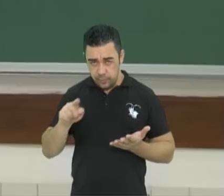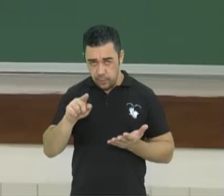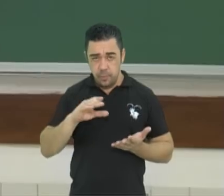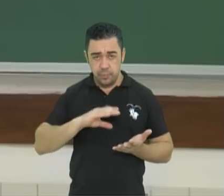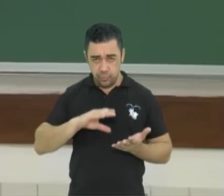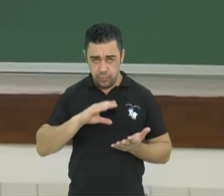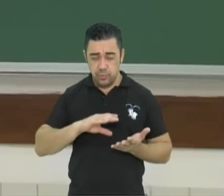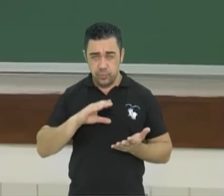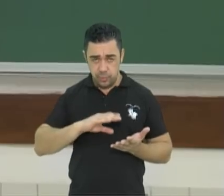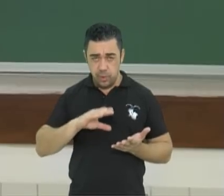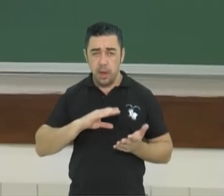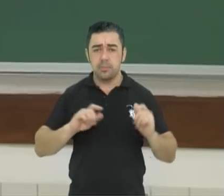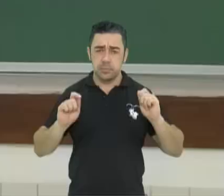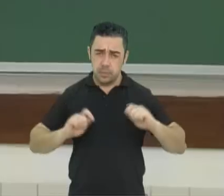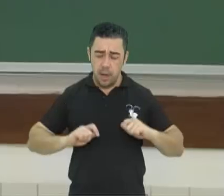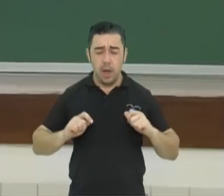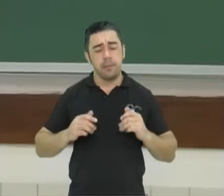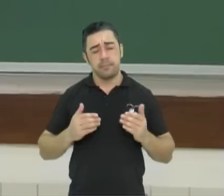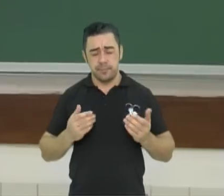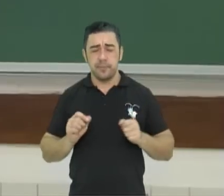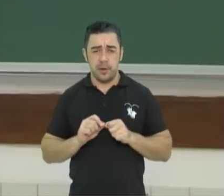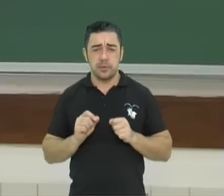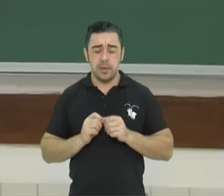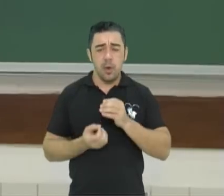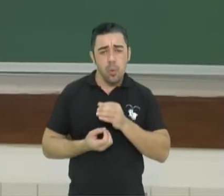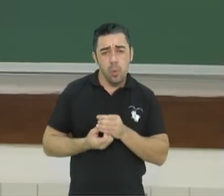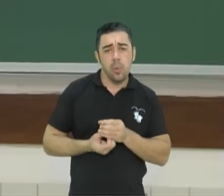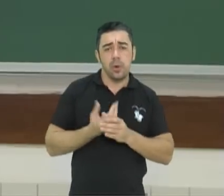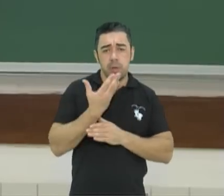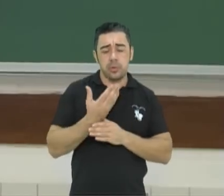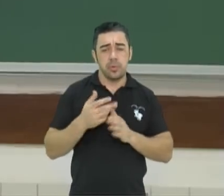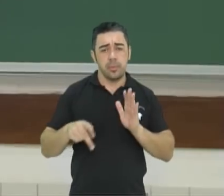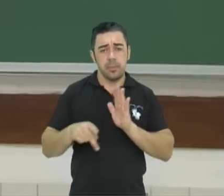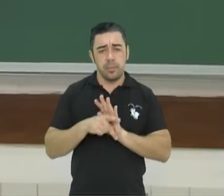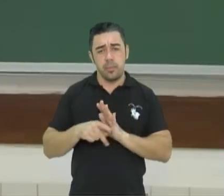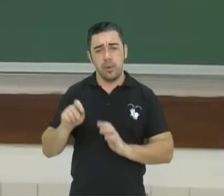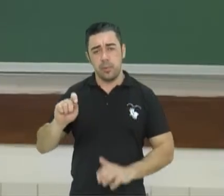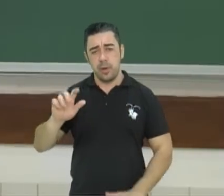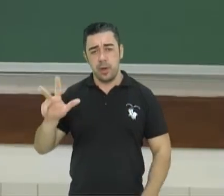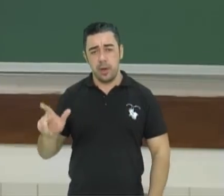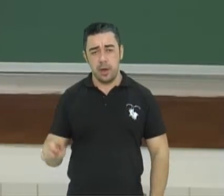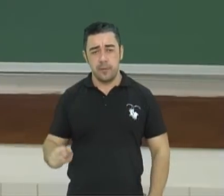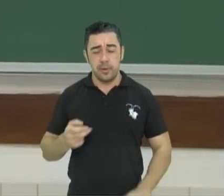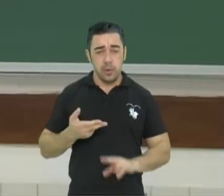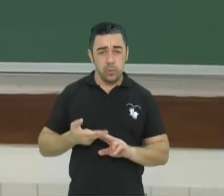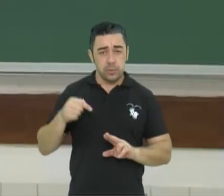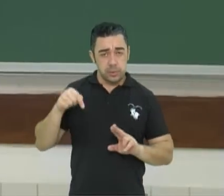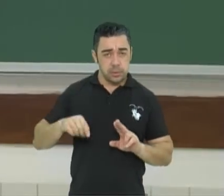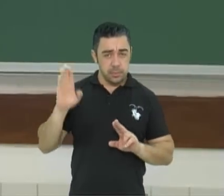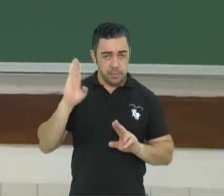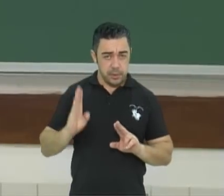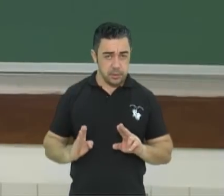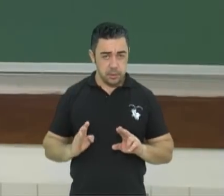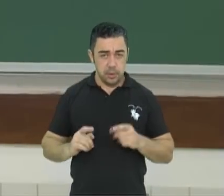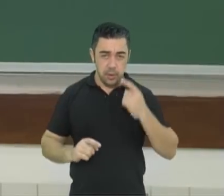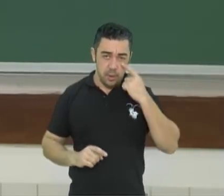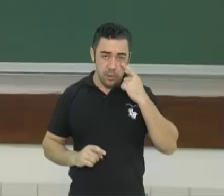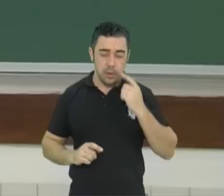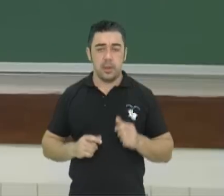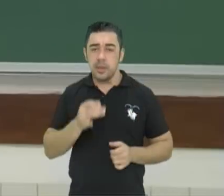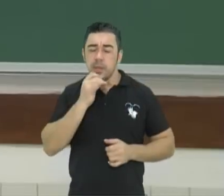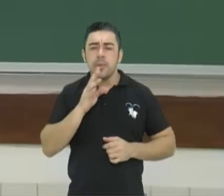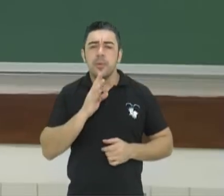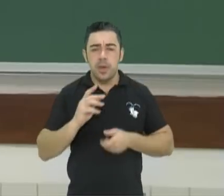pode trazer essa questão, né, das palavras de origem africana que a gente utiliza aqui no Brasil. Então eu trouxe para vocês o berimbau,